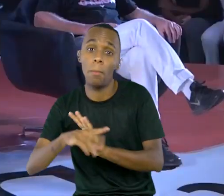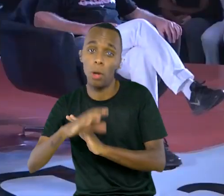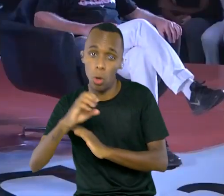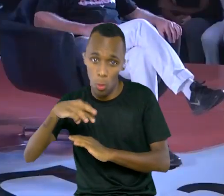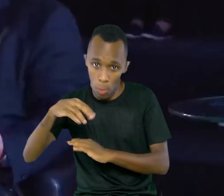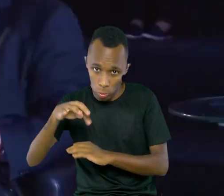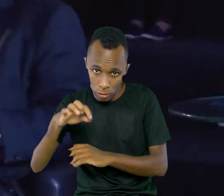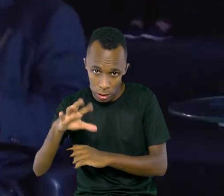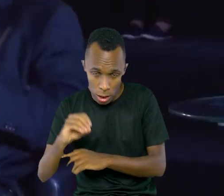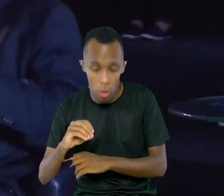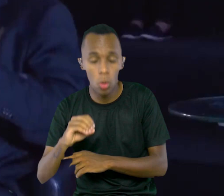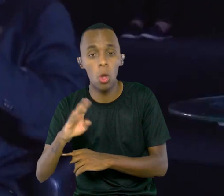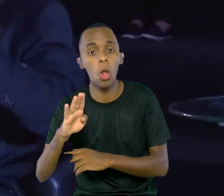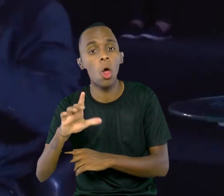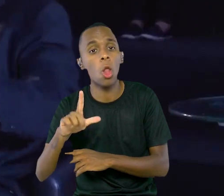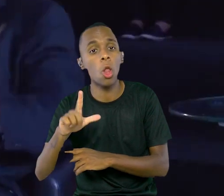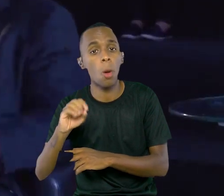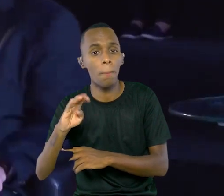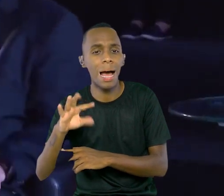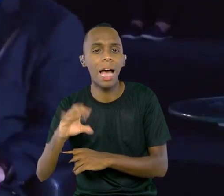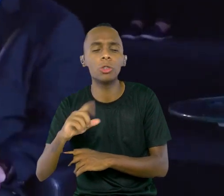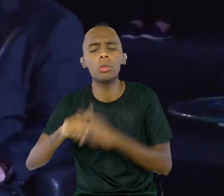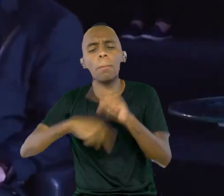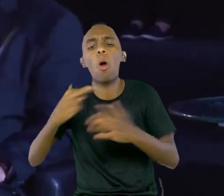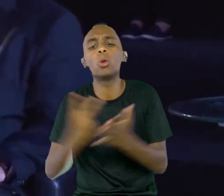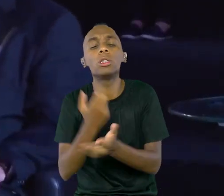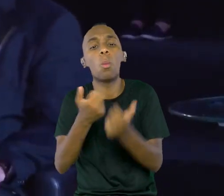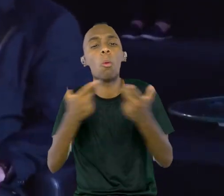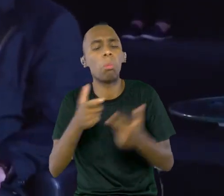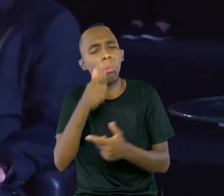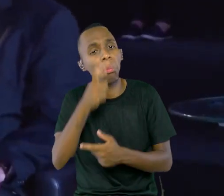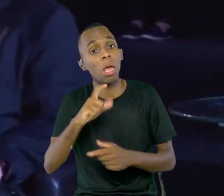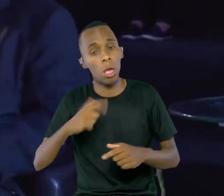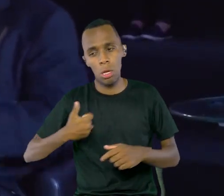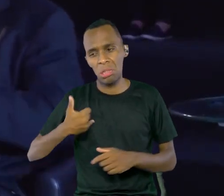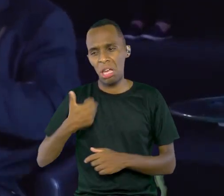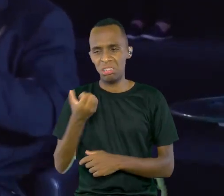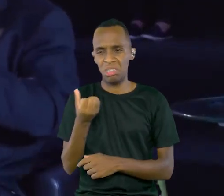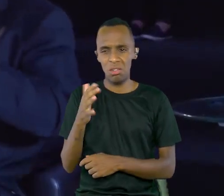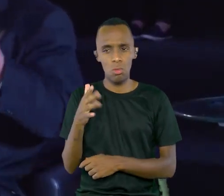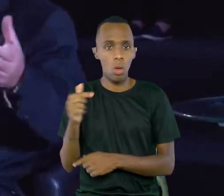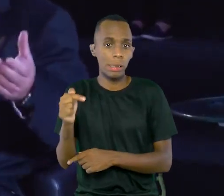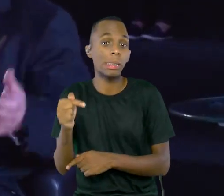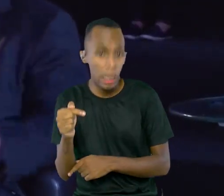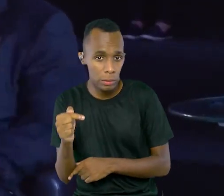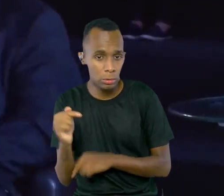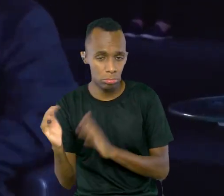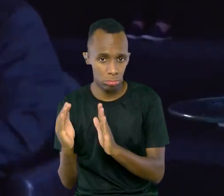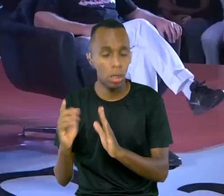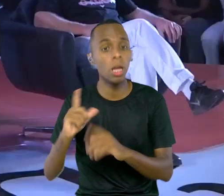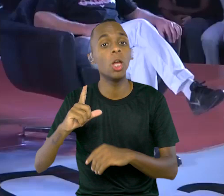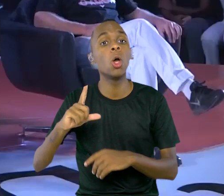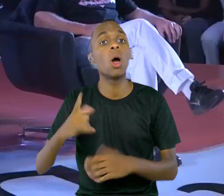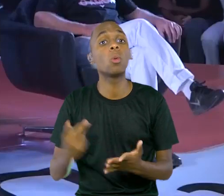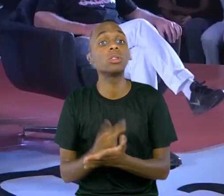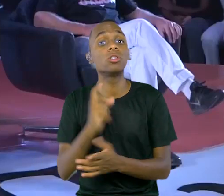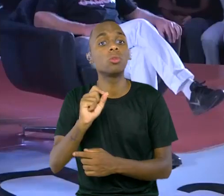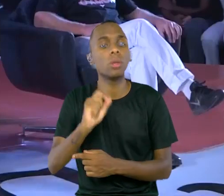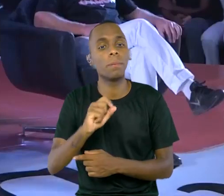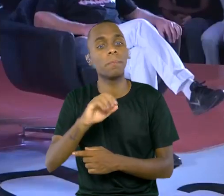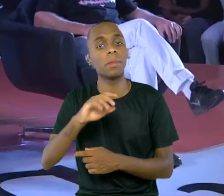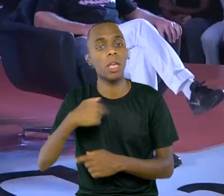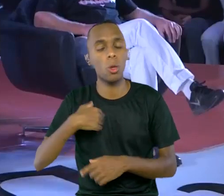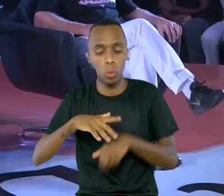coisas do Monteiro Lobato. Depois aconteceu comigo uma coisa curiosa. Eu tinha 6 para 7 anos de idade e